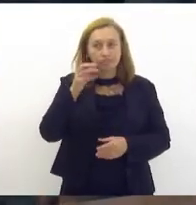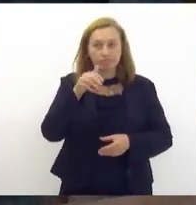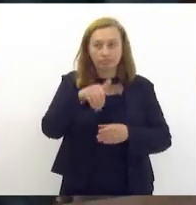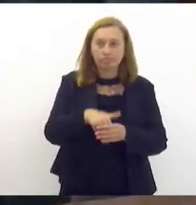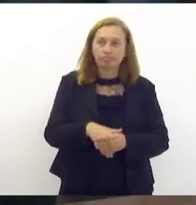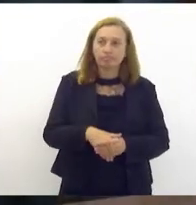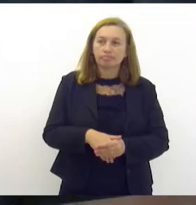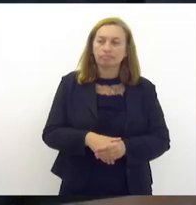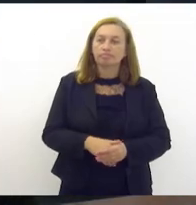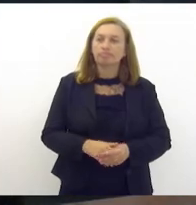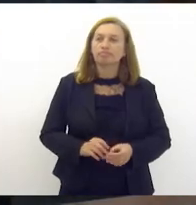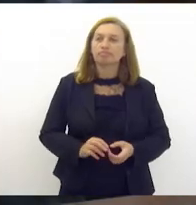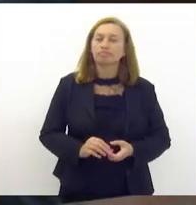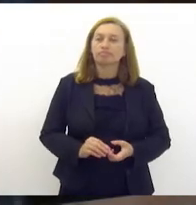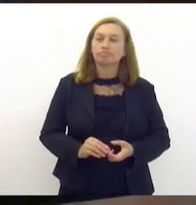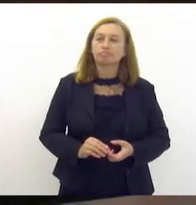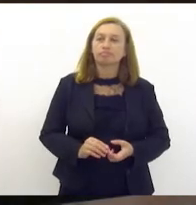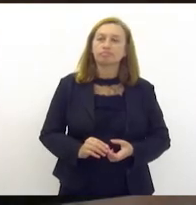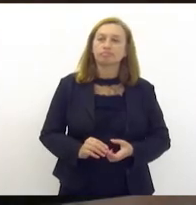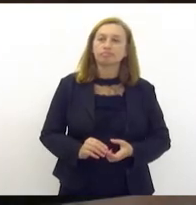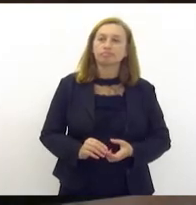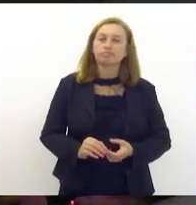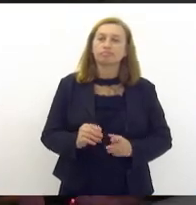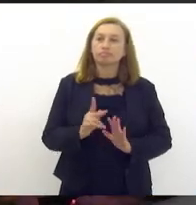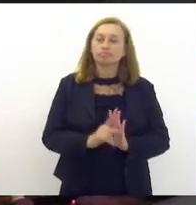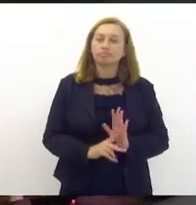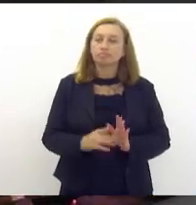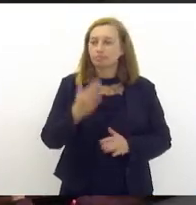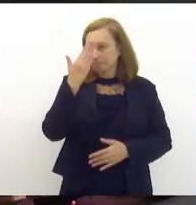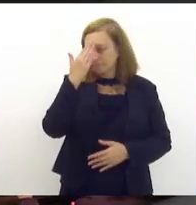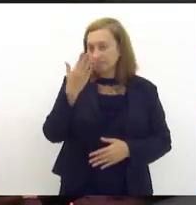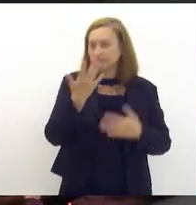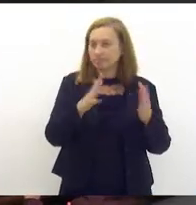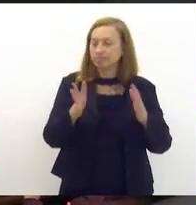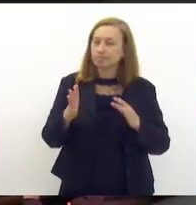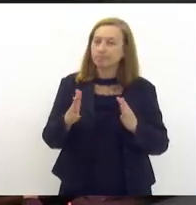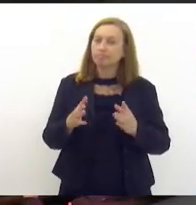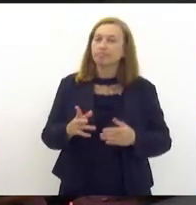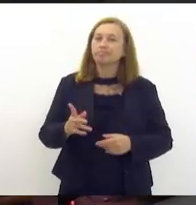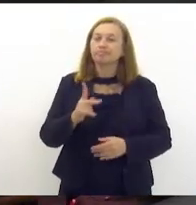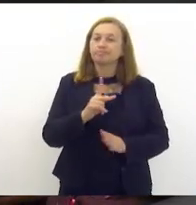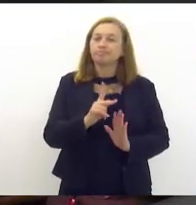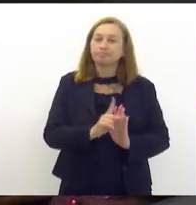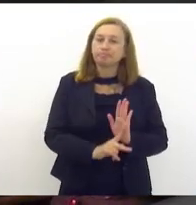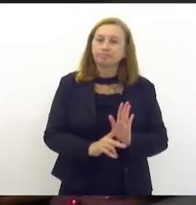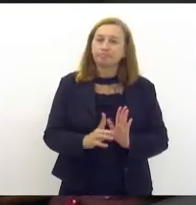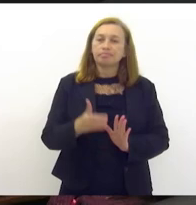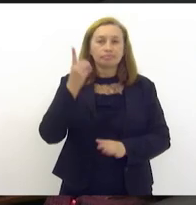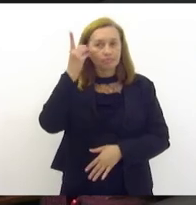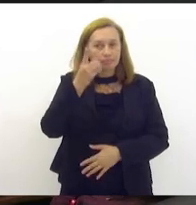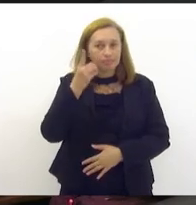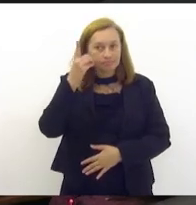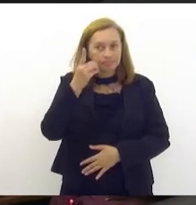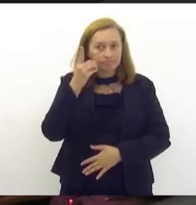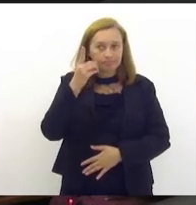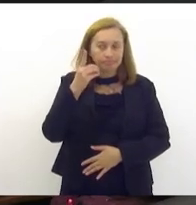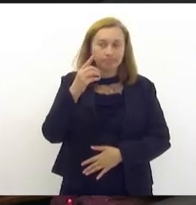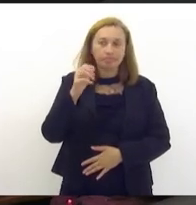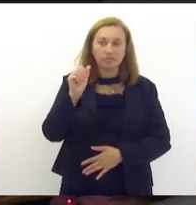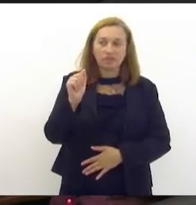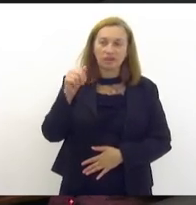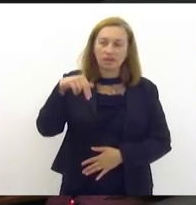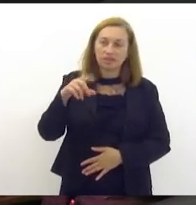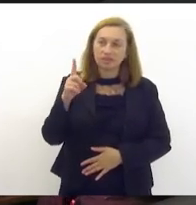votaram conosco no nosso projeto. Muito obrigado, parabéns pelo esse projeto. Nosso nobre deputado Anderson Moraes,